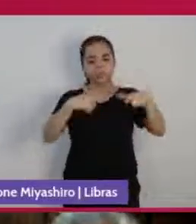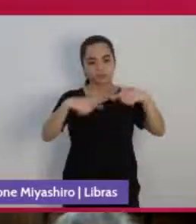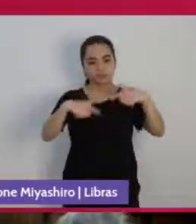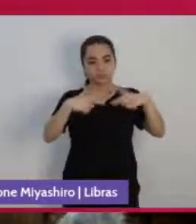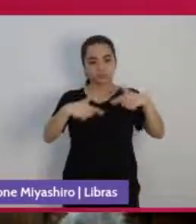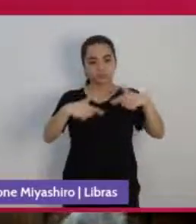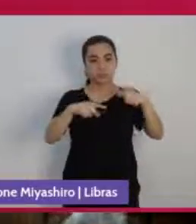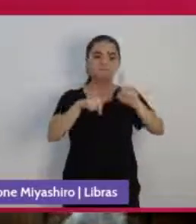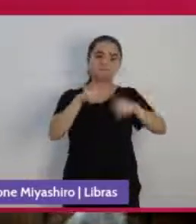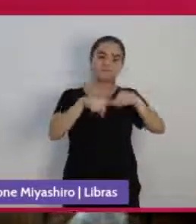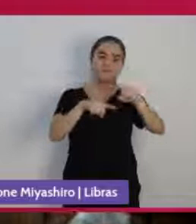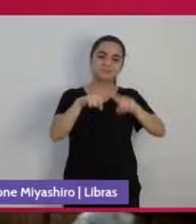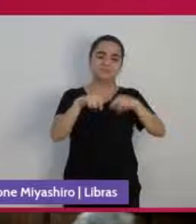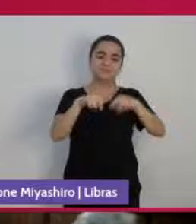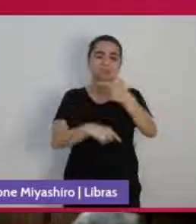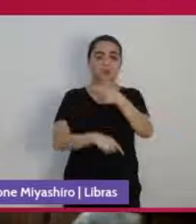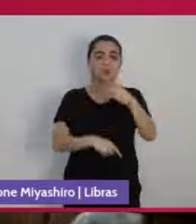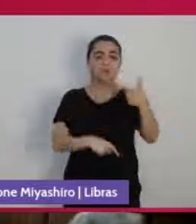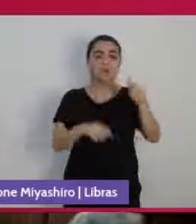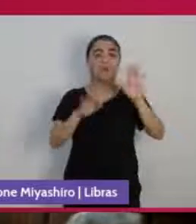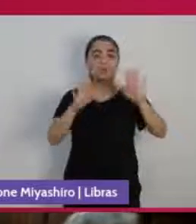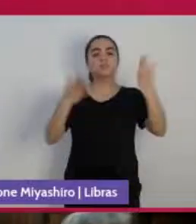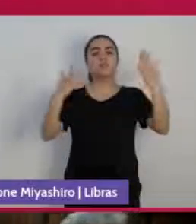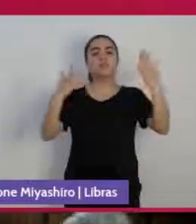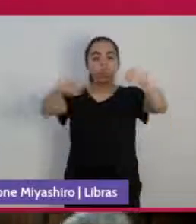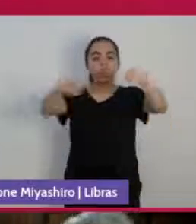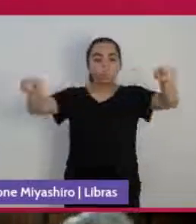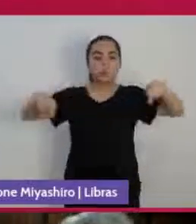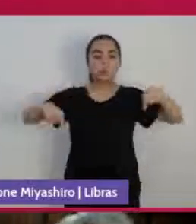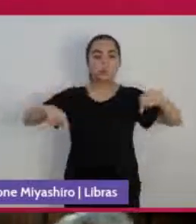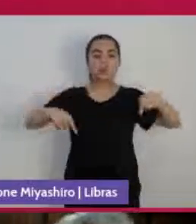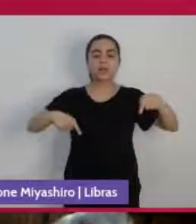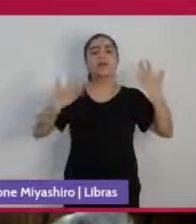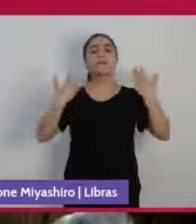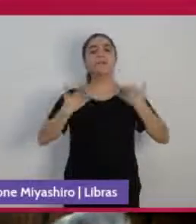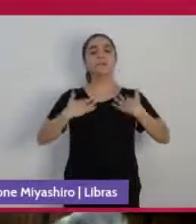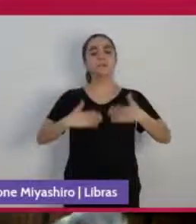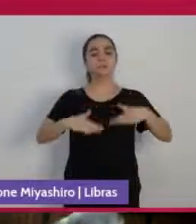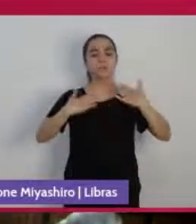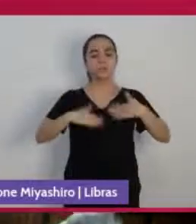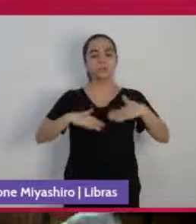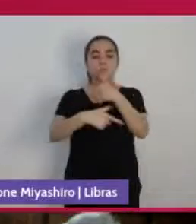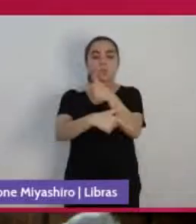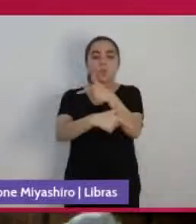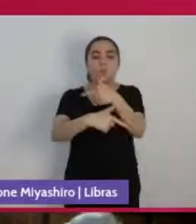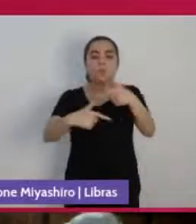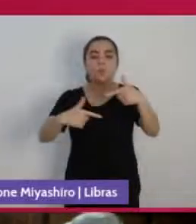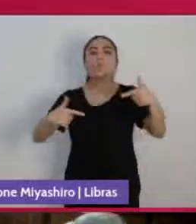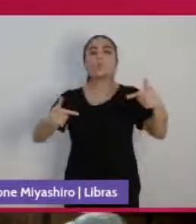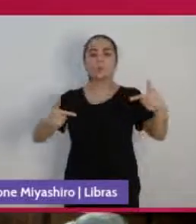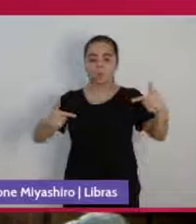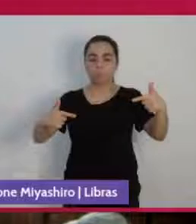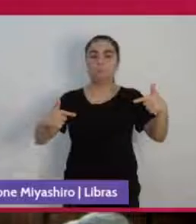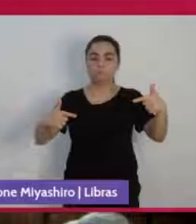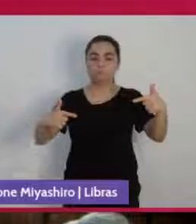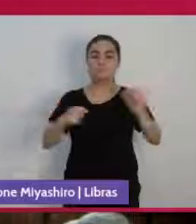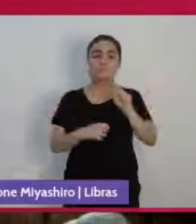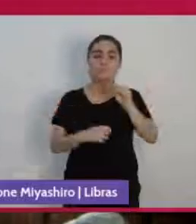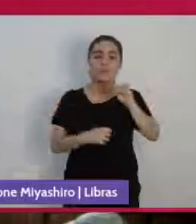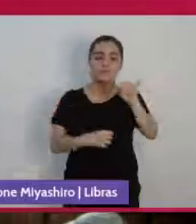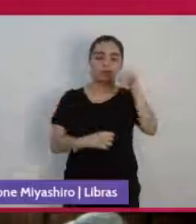recurso. Mas um ambiente agradável, um ambiente limpo. Se a paciente vai ter que